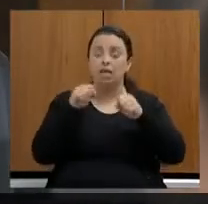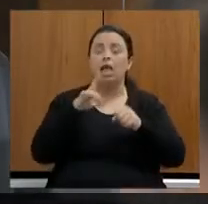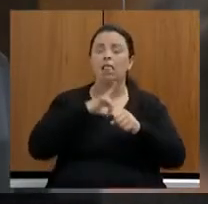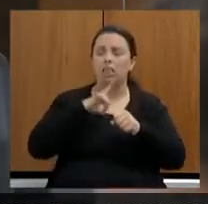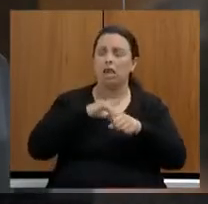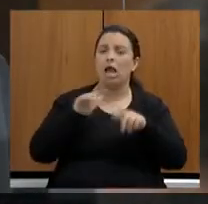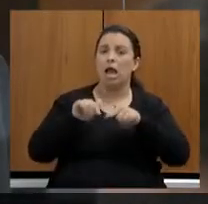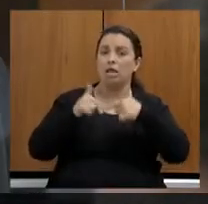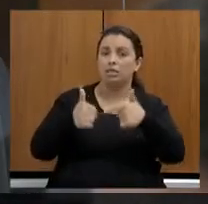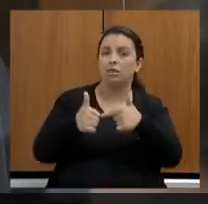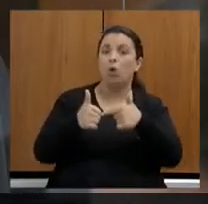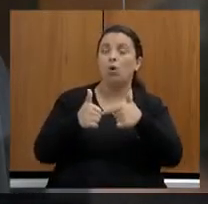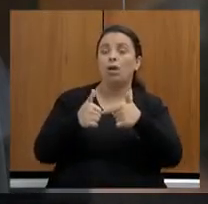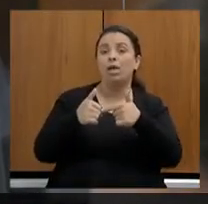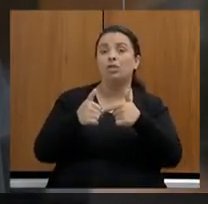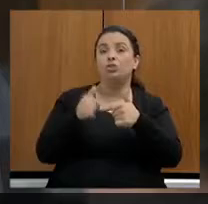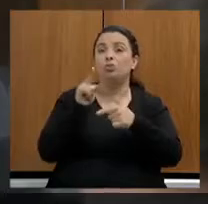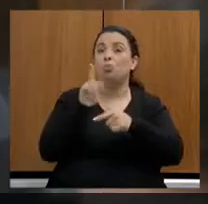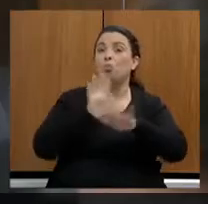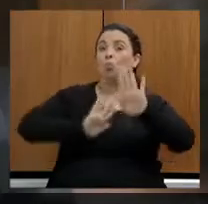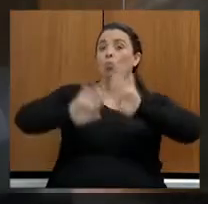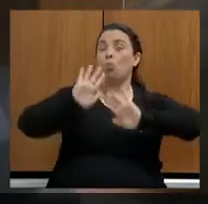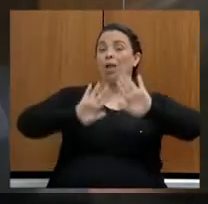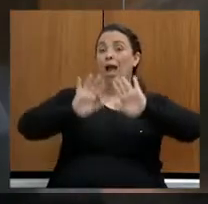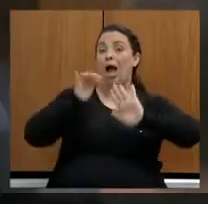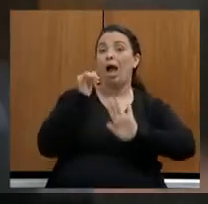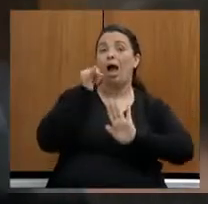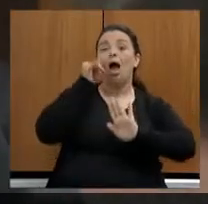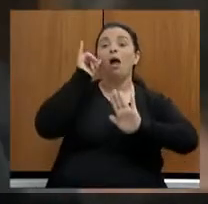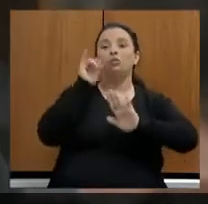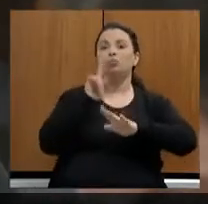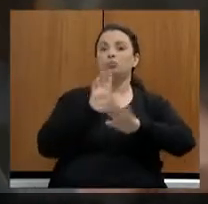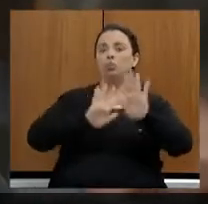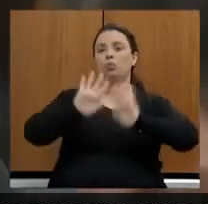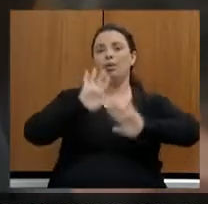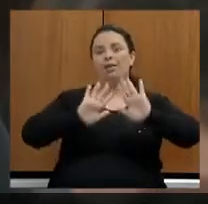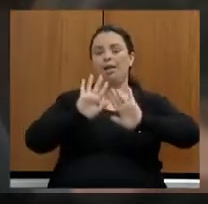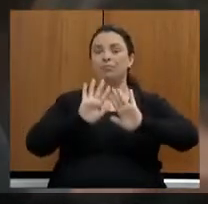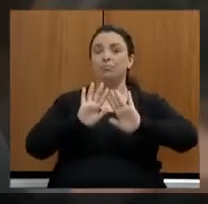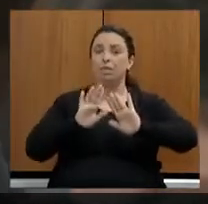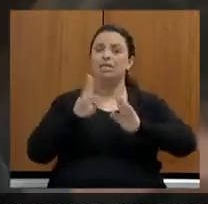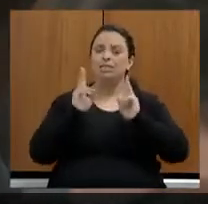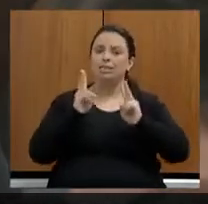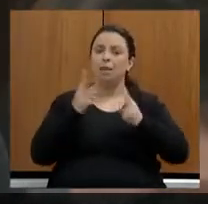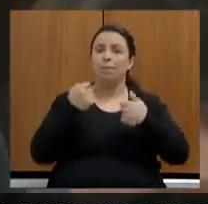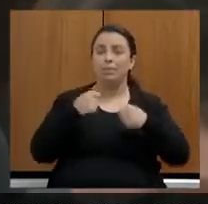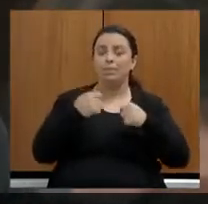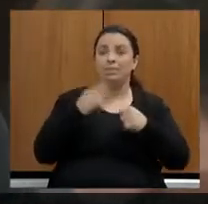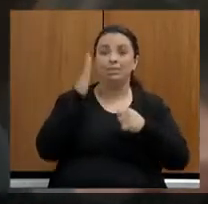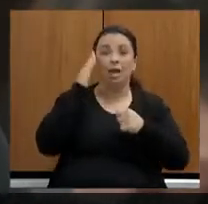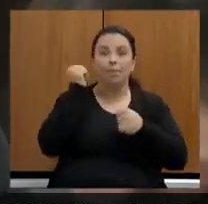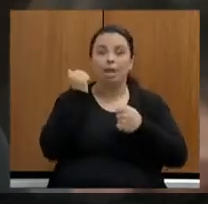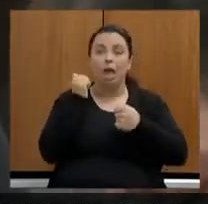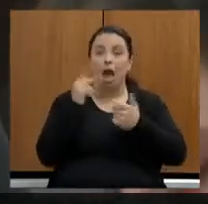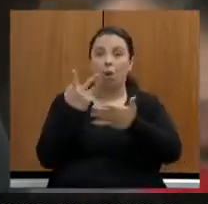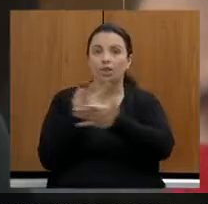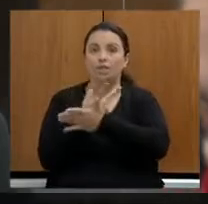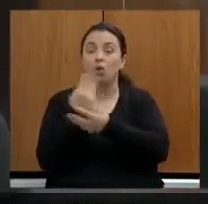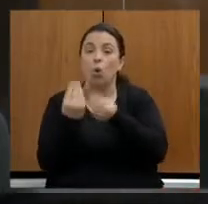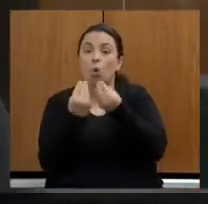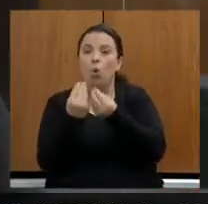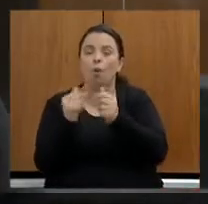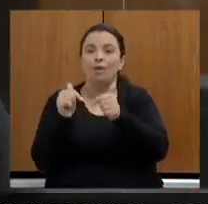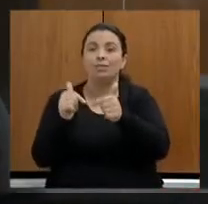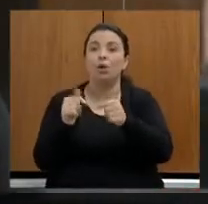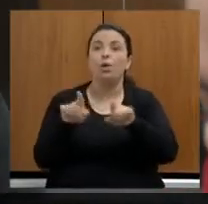ação que envolve gestão requer ativo e passivo né sem saber reagir quando acontece e um bom processo